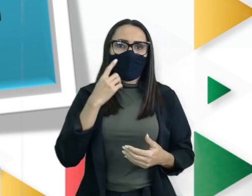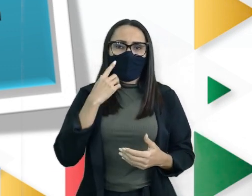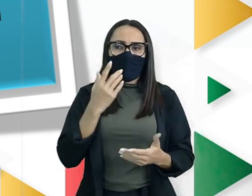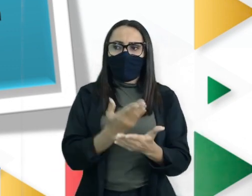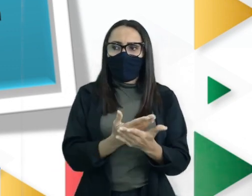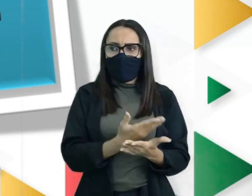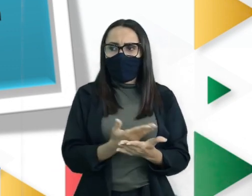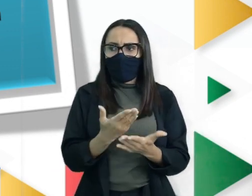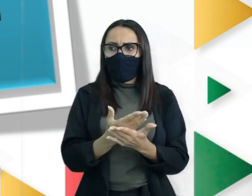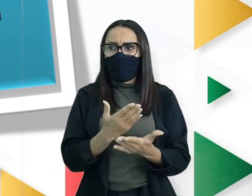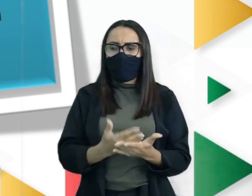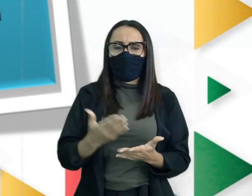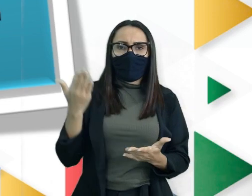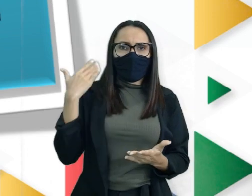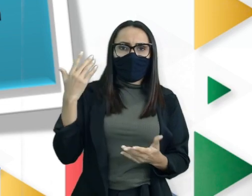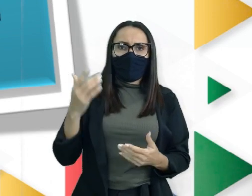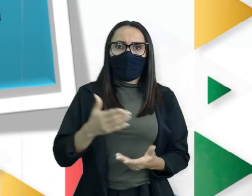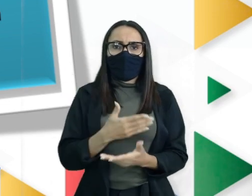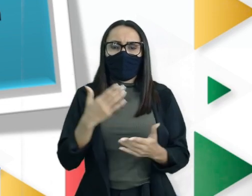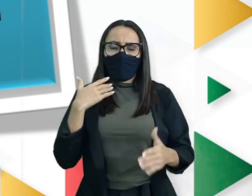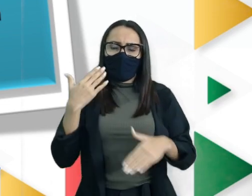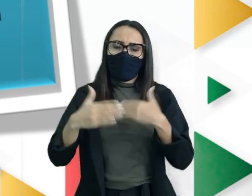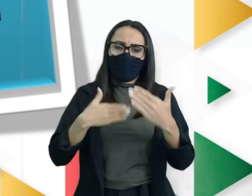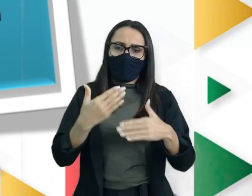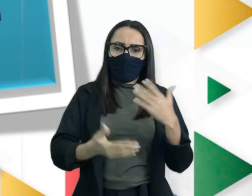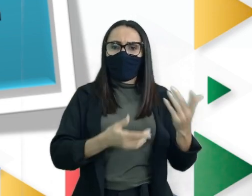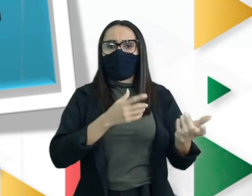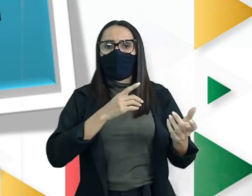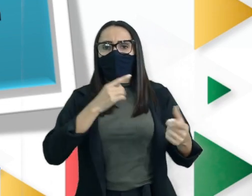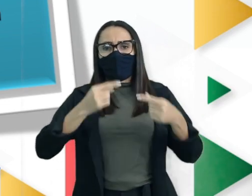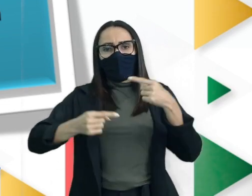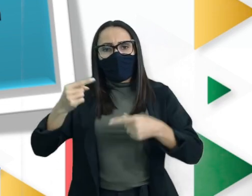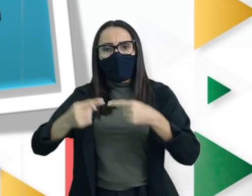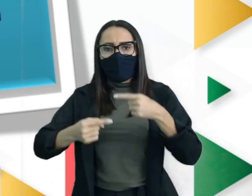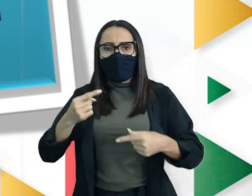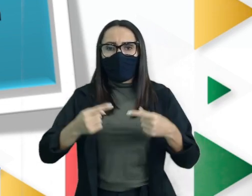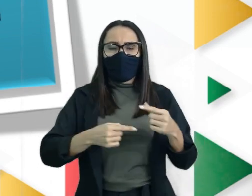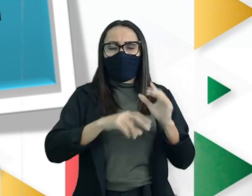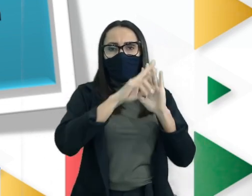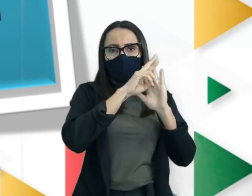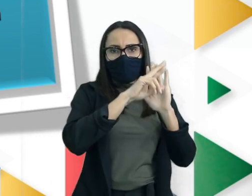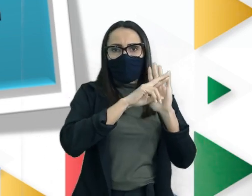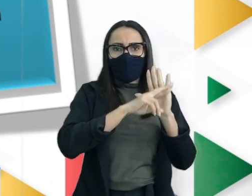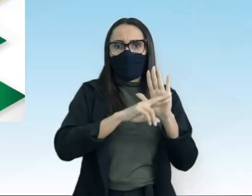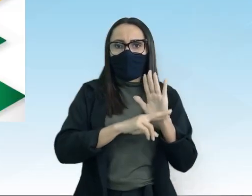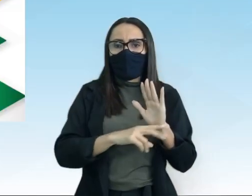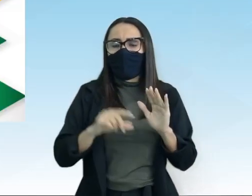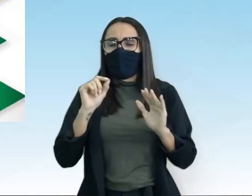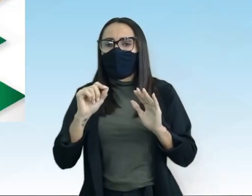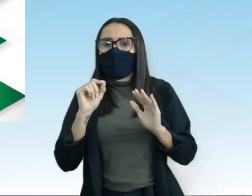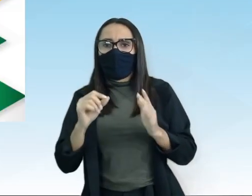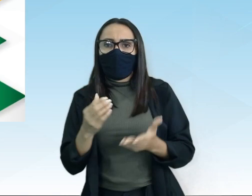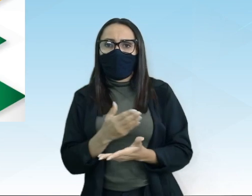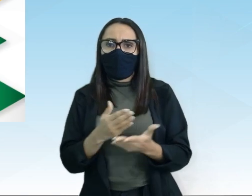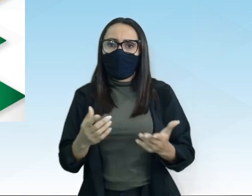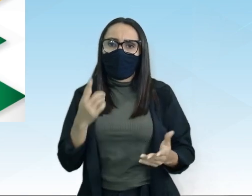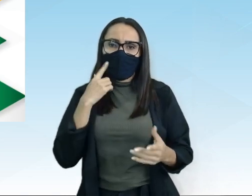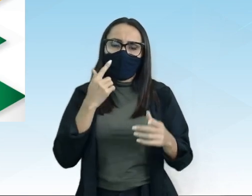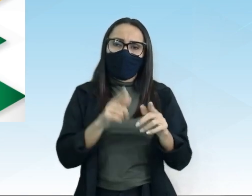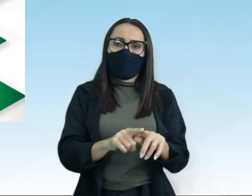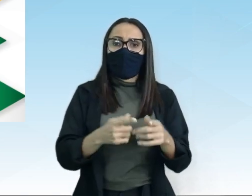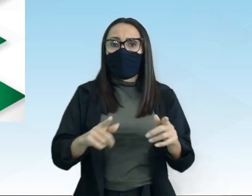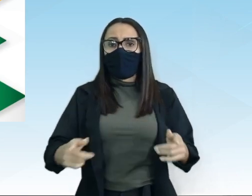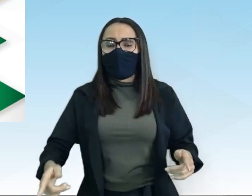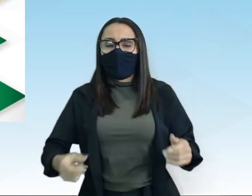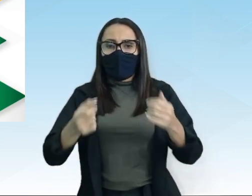Nas aulas anteriores, a gente vem debatendo sobre essa questão da norma padrão, o que é a norma, o que a gramática